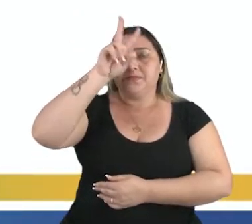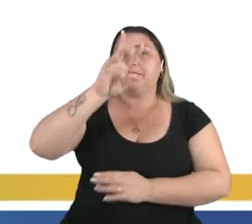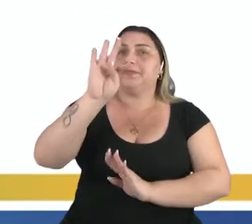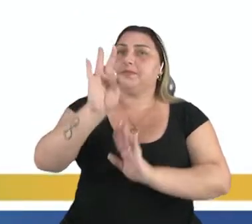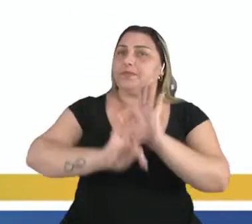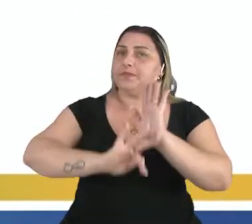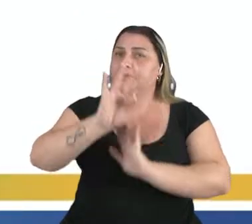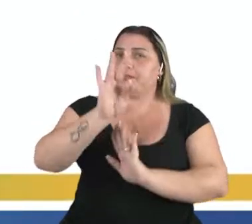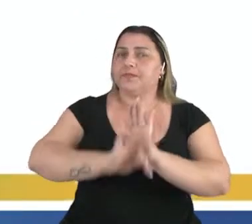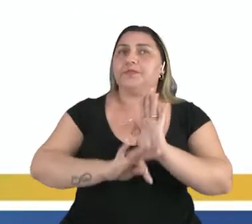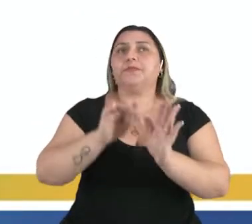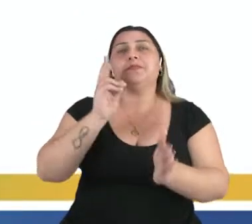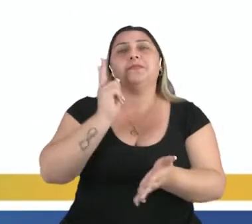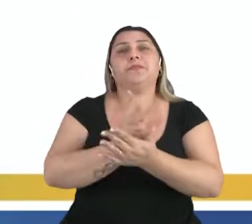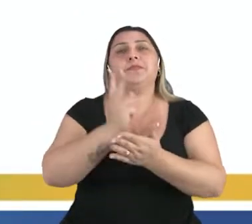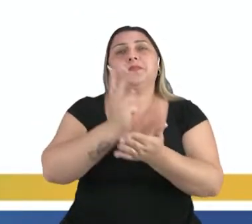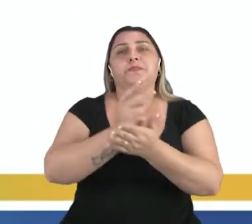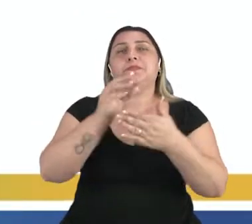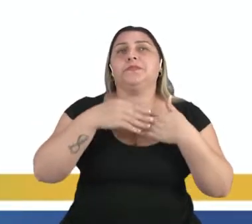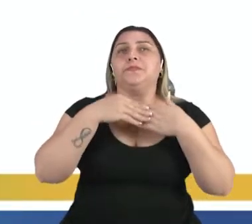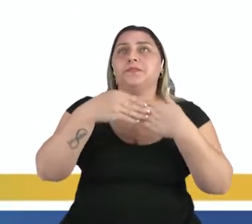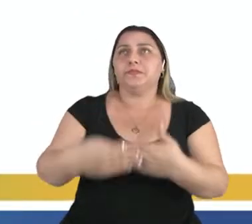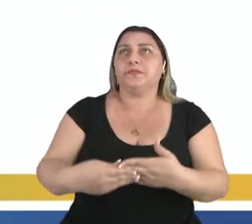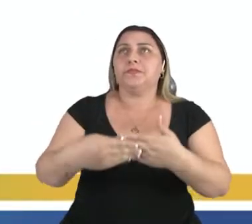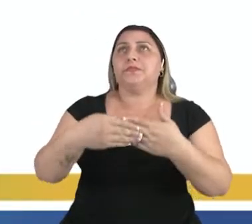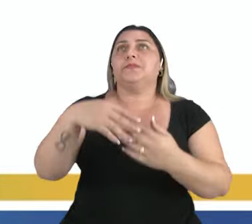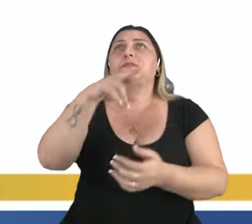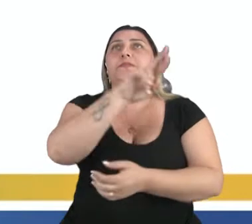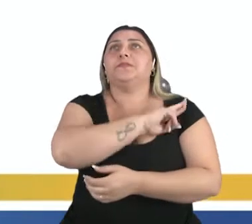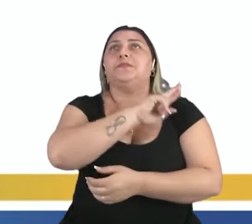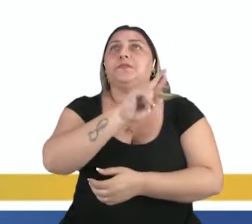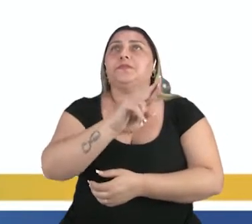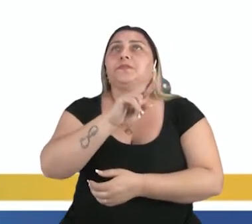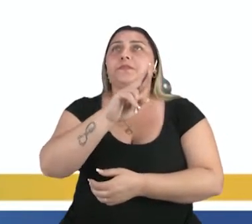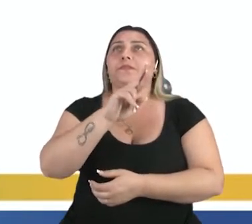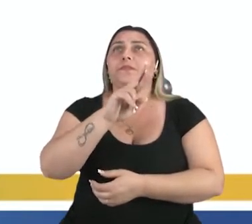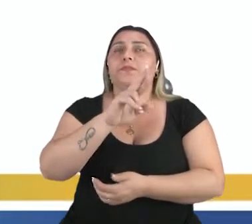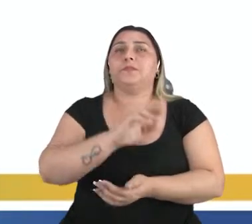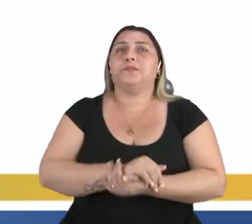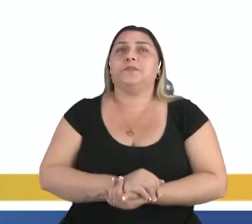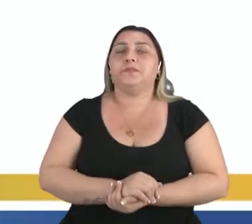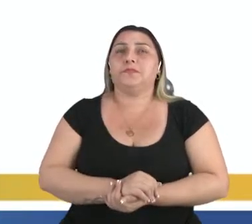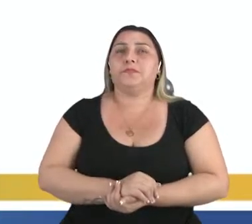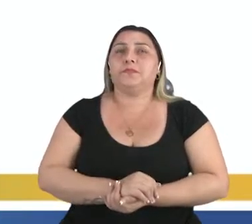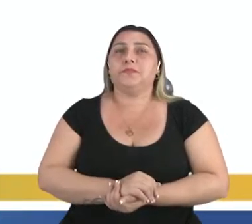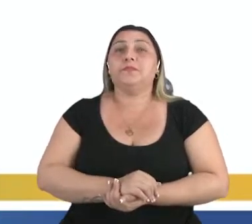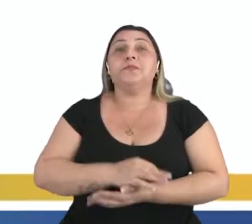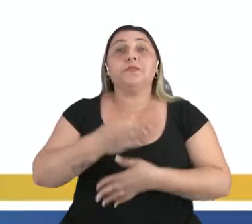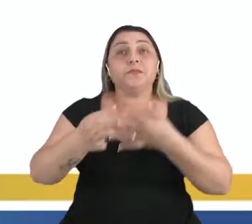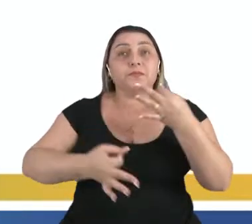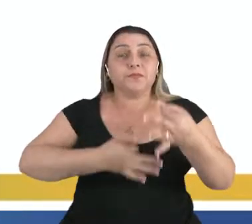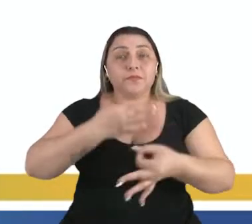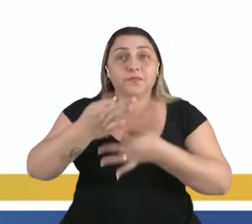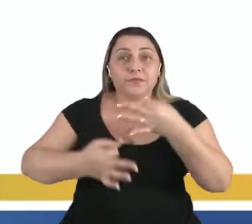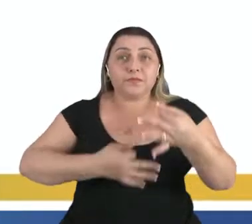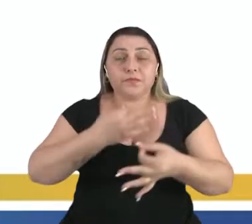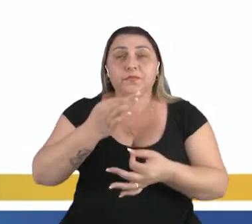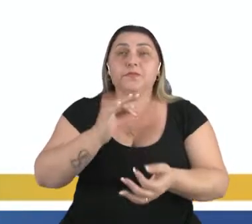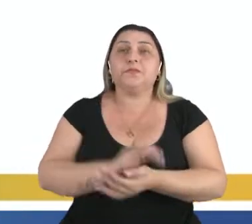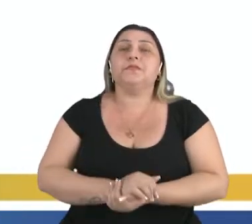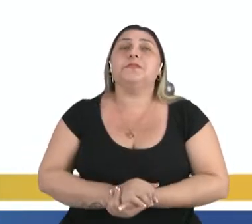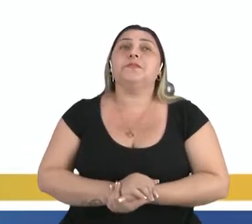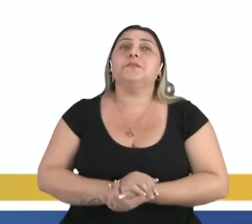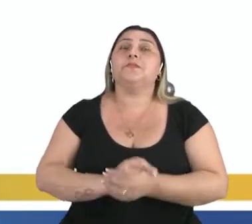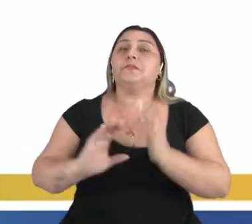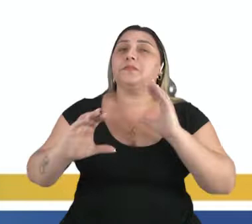no texto editorial ele sempre vai trazer, representar a opinião da revista, do jornal, do